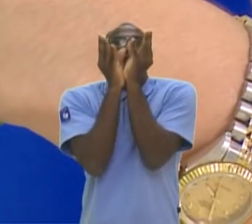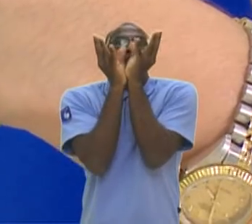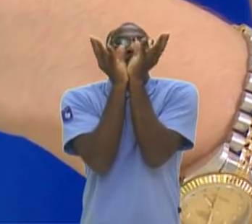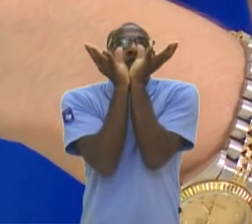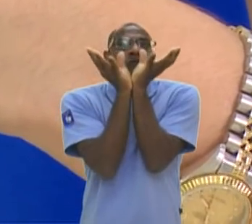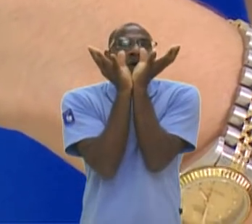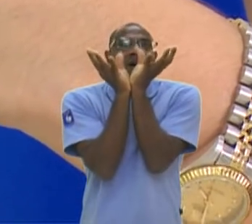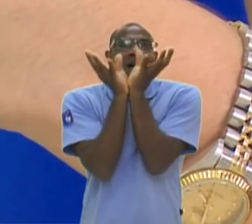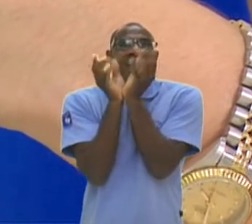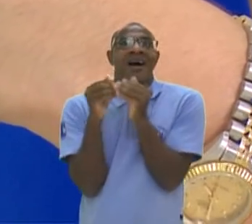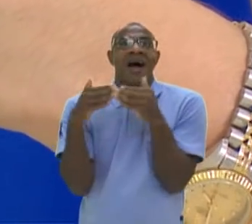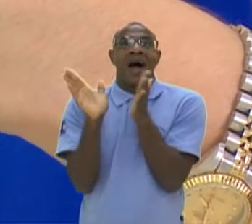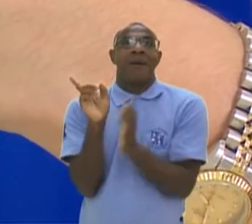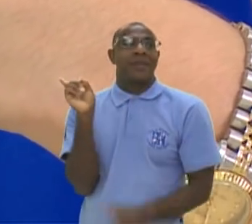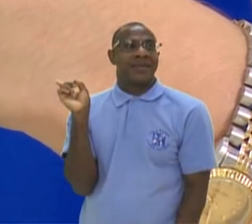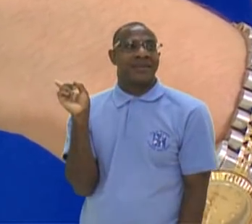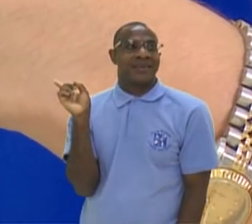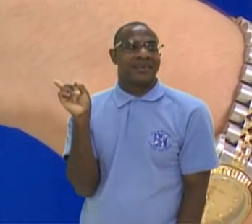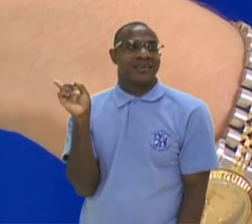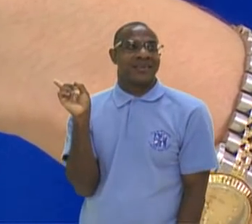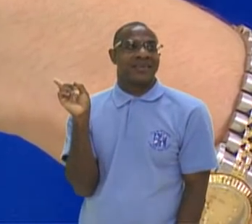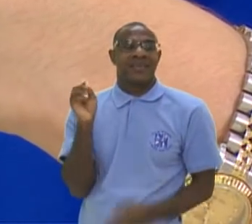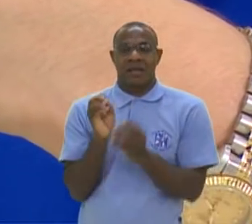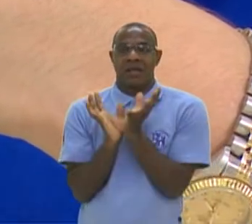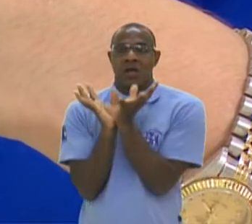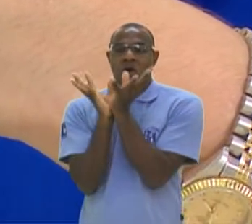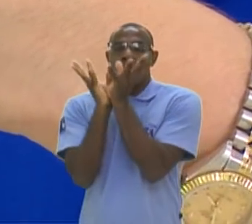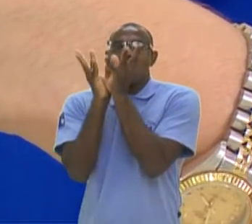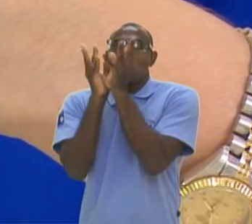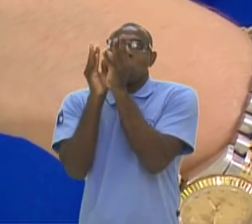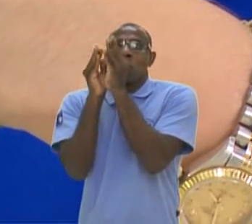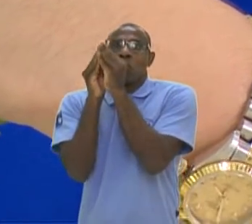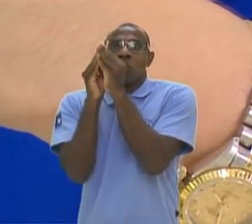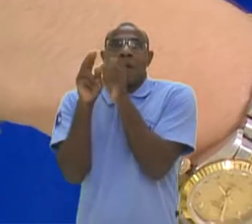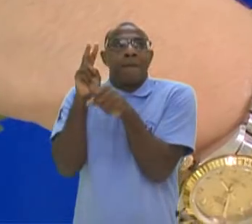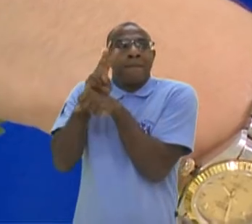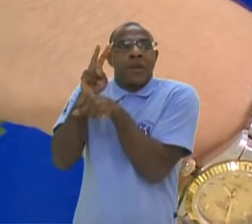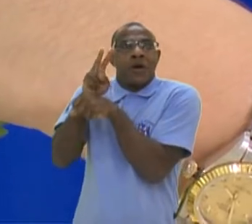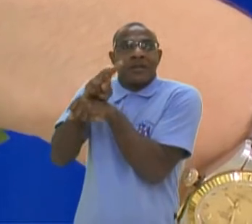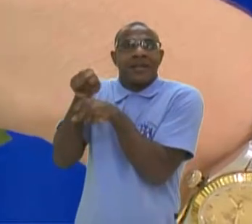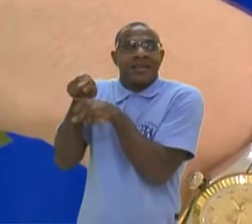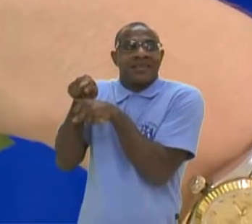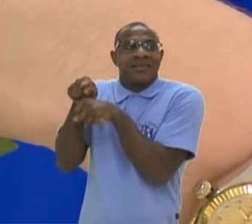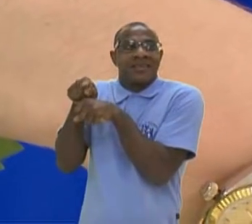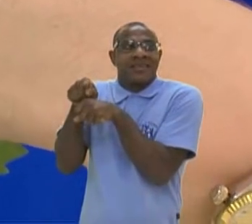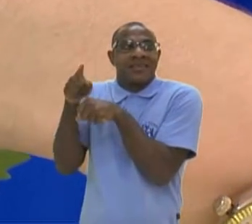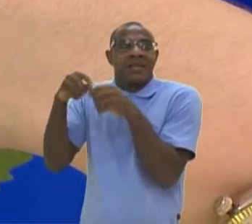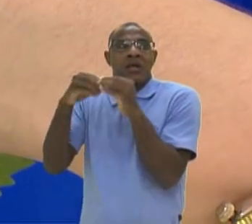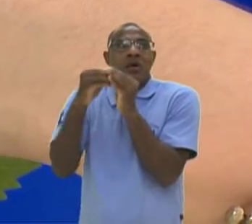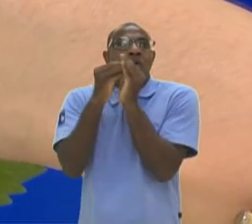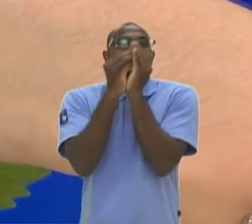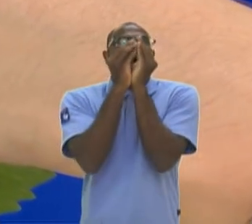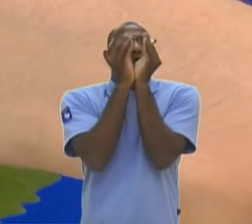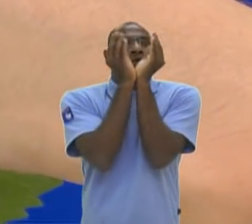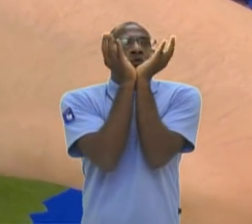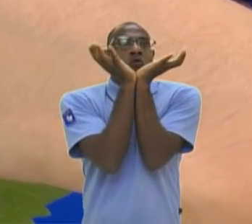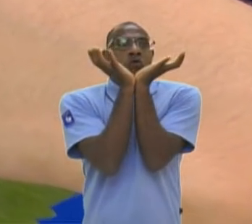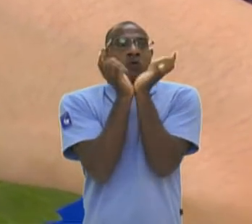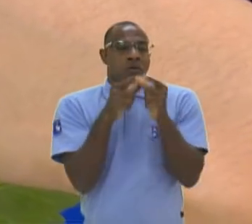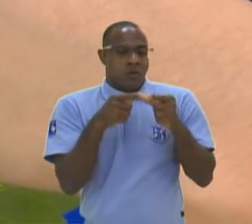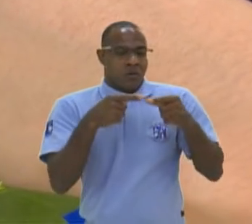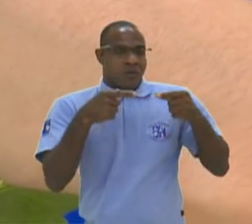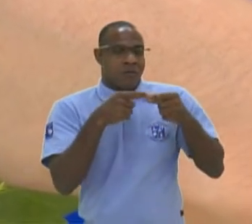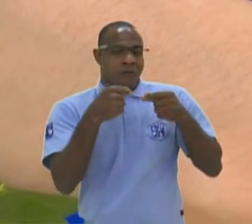a sépala, ela protege esse botão e quando a pétala sai, ele fica por baixo. O conjunto